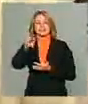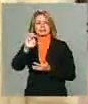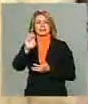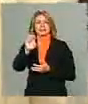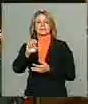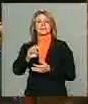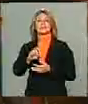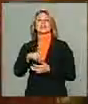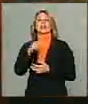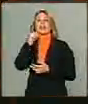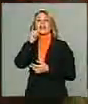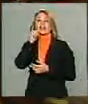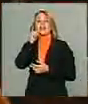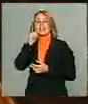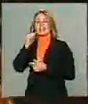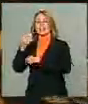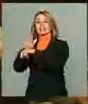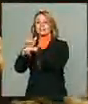gonçalv